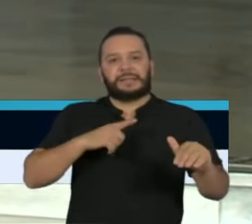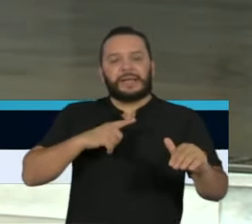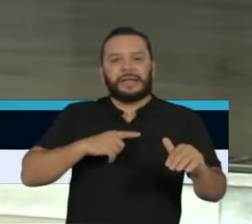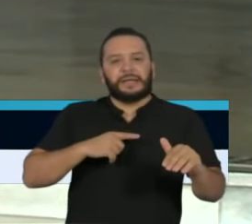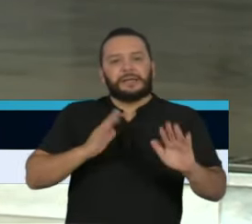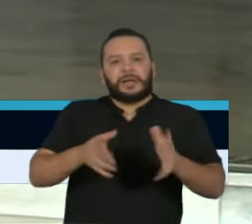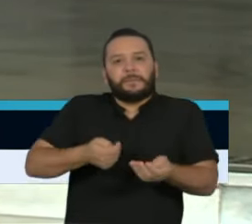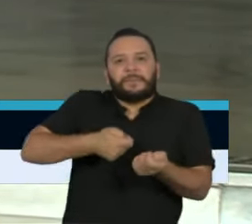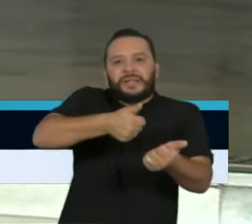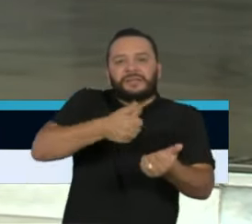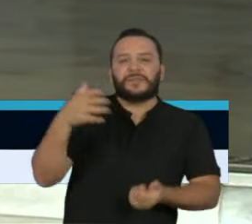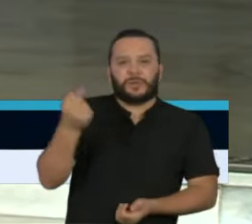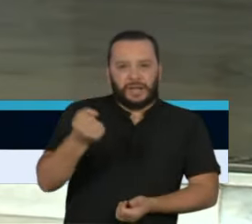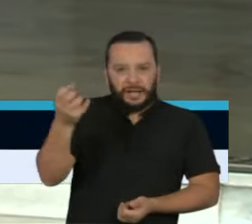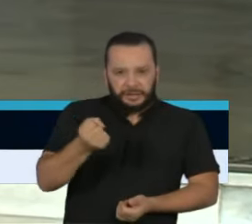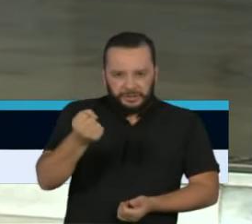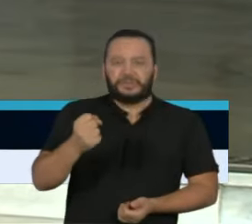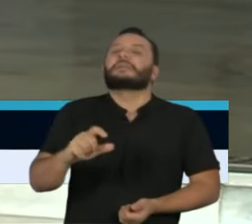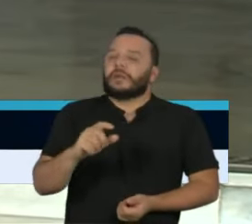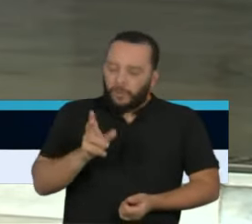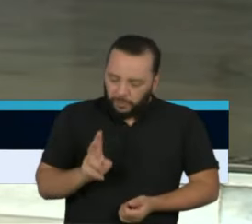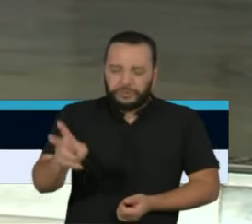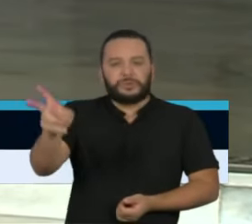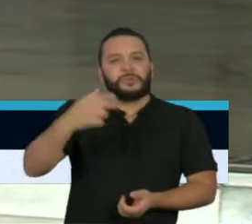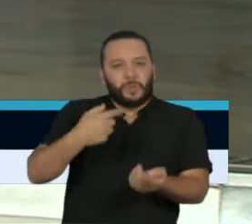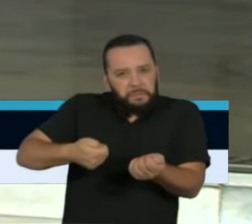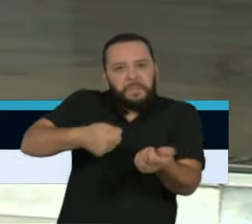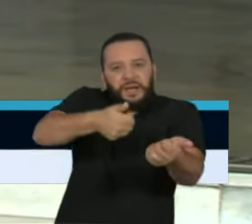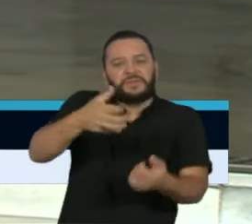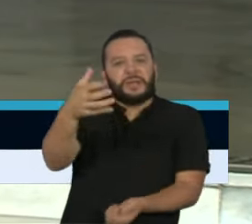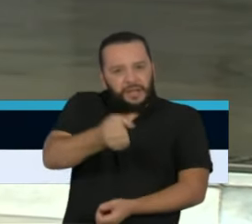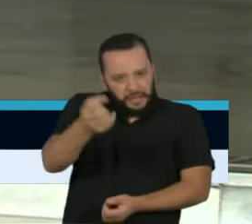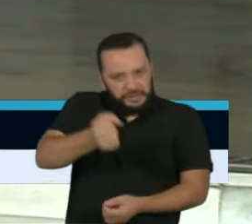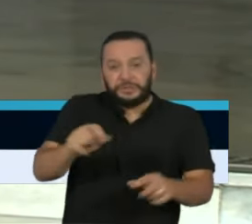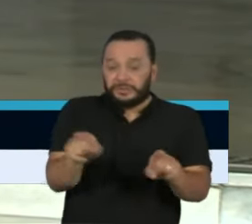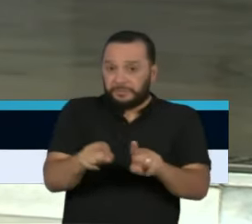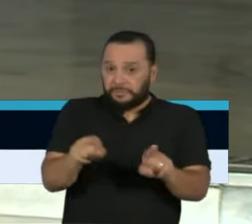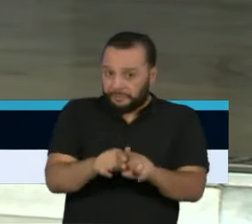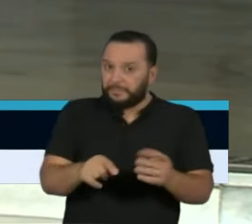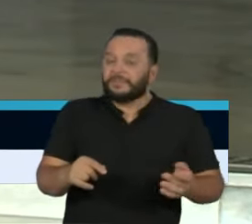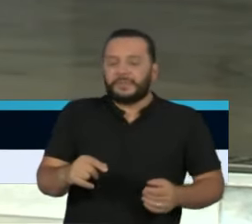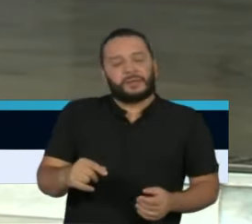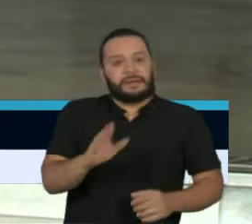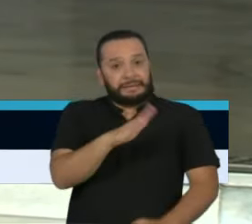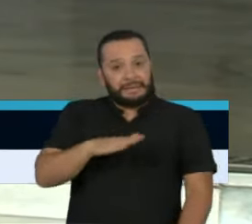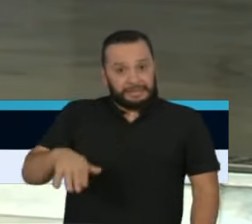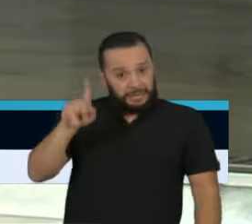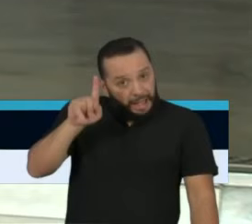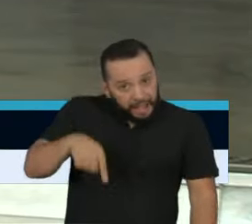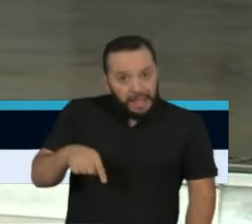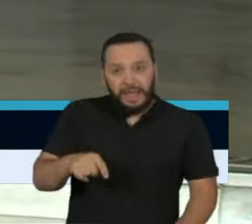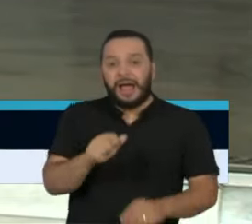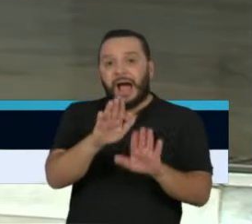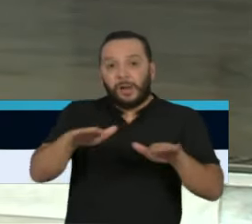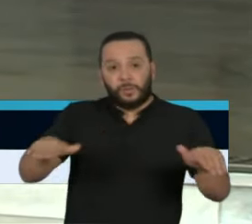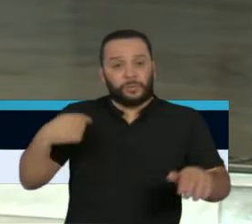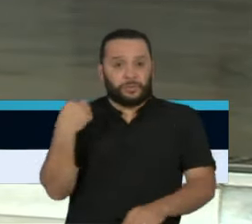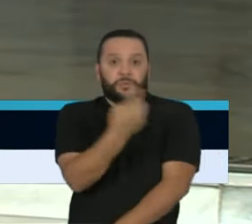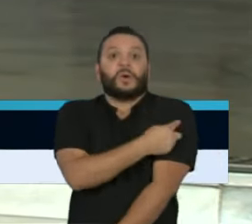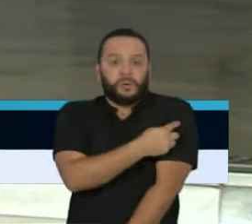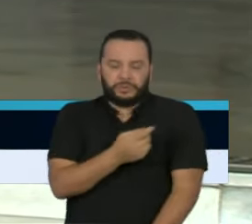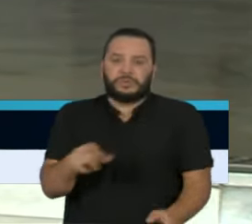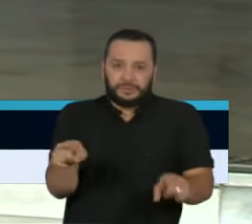vão continuar a receber também o Leve Leite. Parte dessas crianças são alunos nossos e, portanto, isso já está